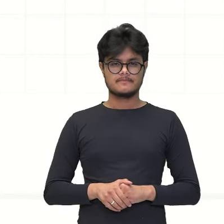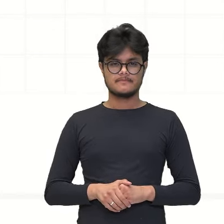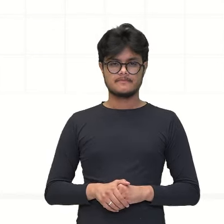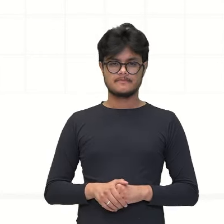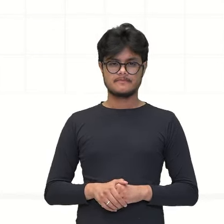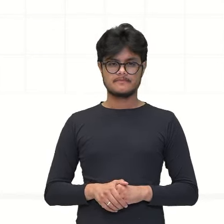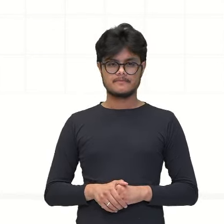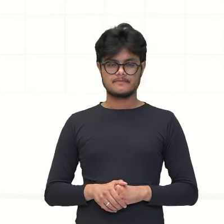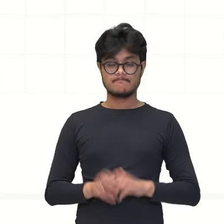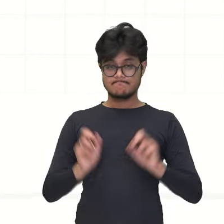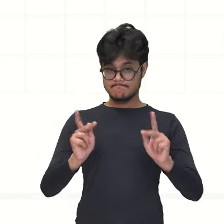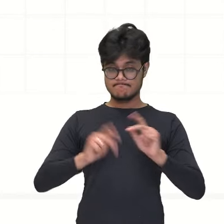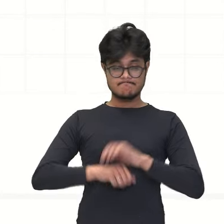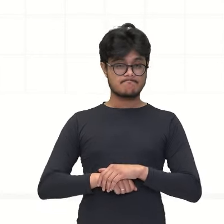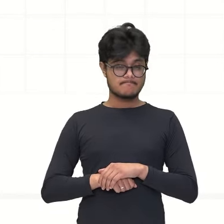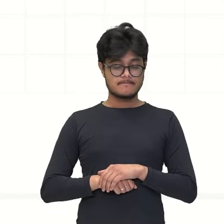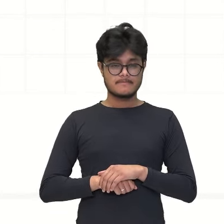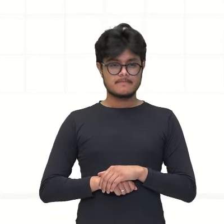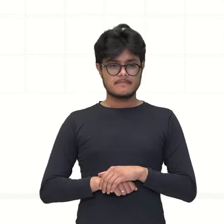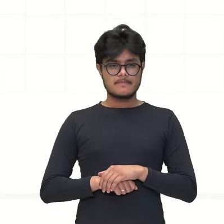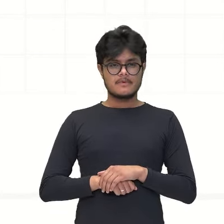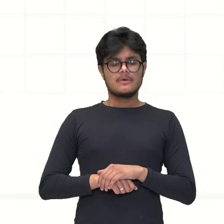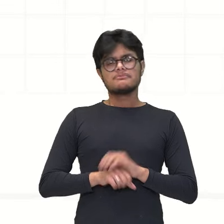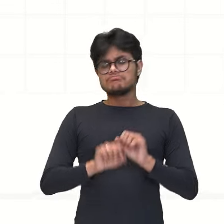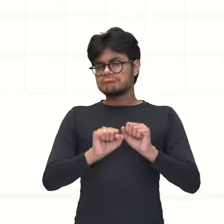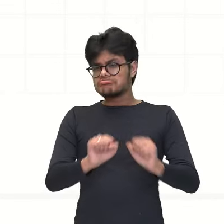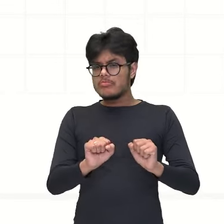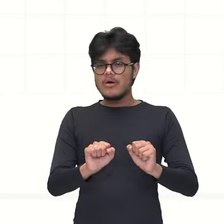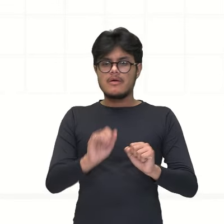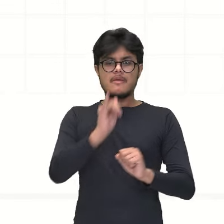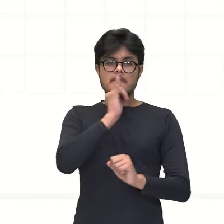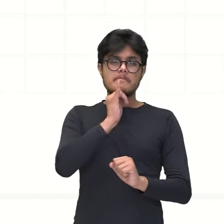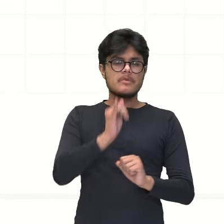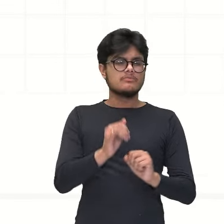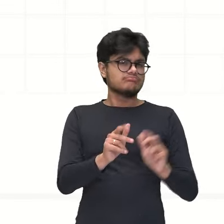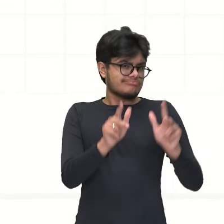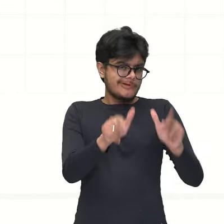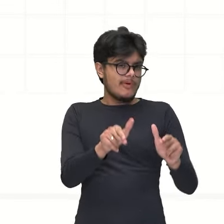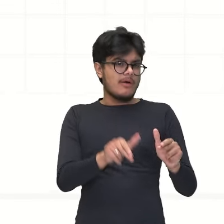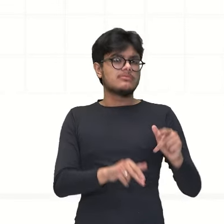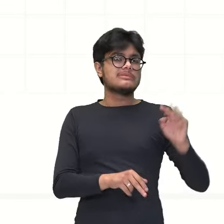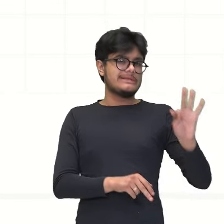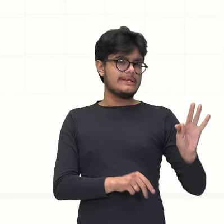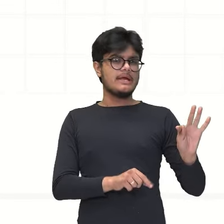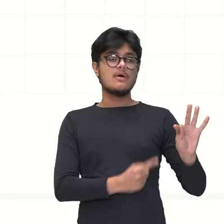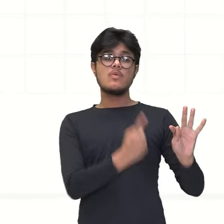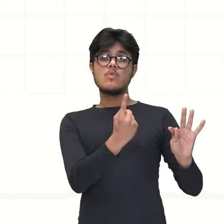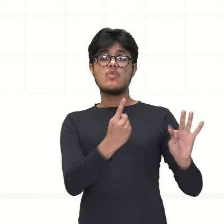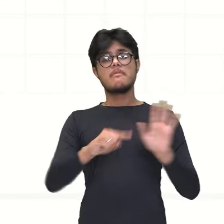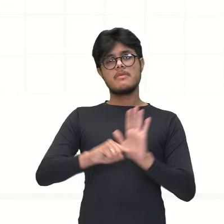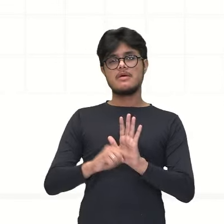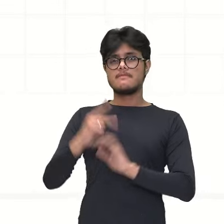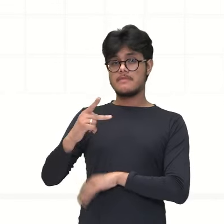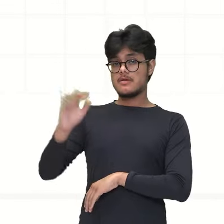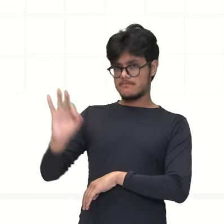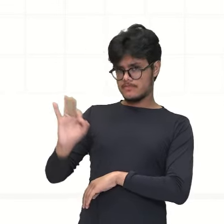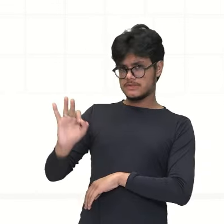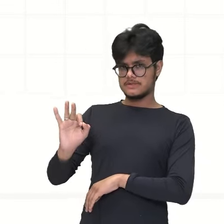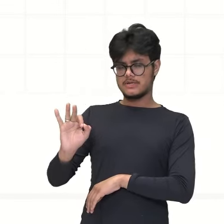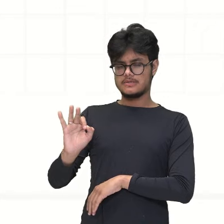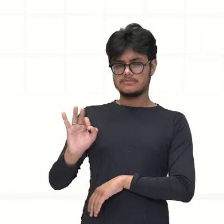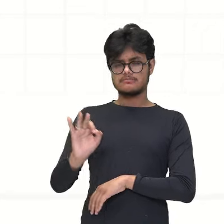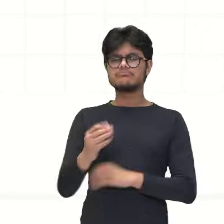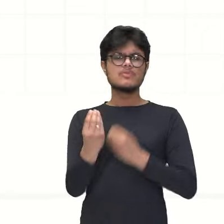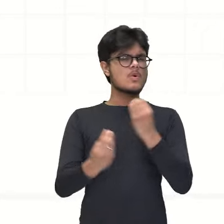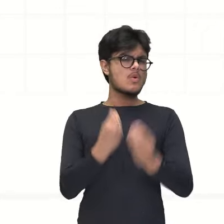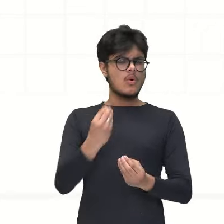21,75. Beleza? Então, eu posso sempre fazer dessa forma. Existem duas maneiras de eu calcular o